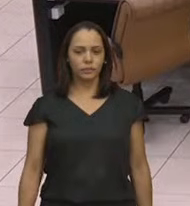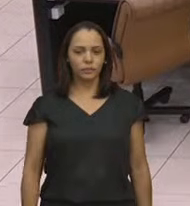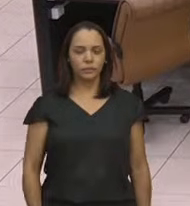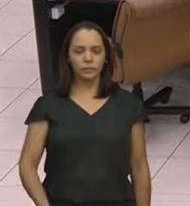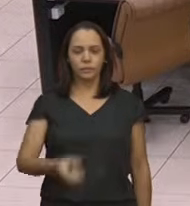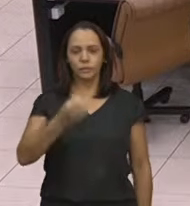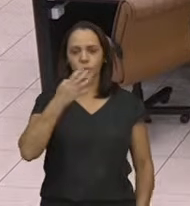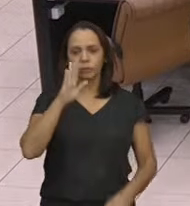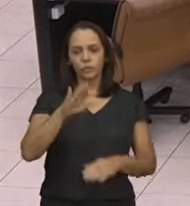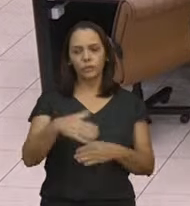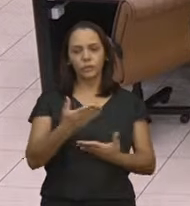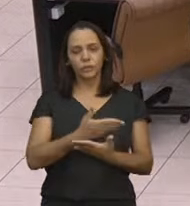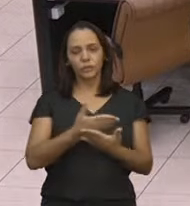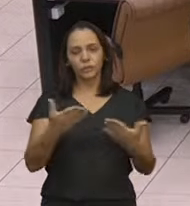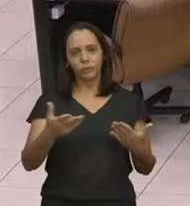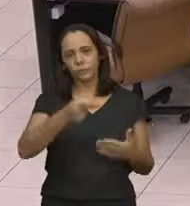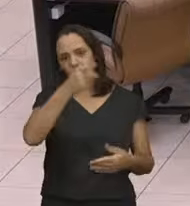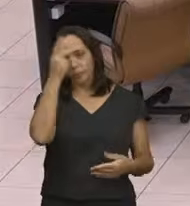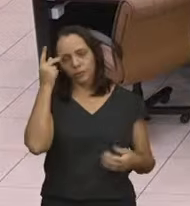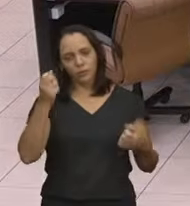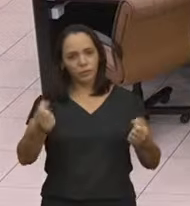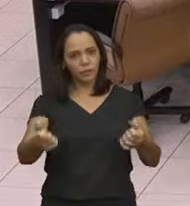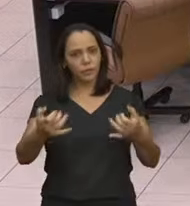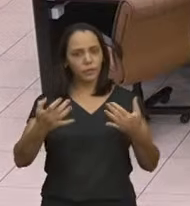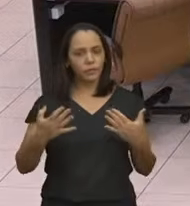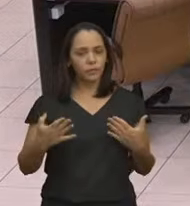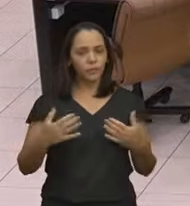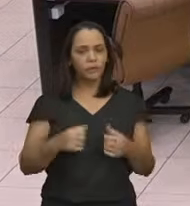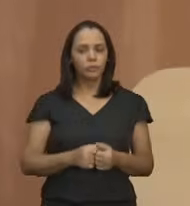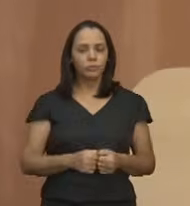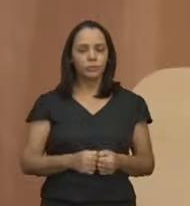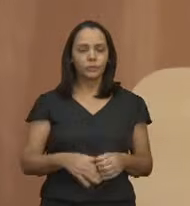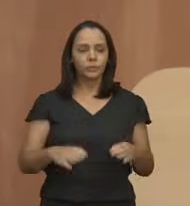Boa tarde a todos presentes, boa tarde a quem nos acompanha aí de casa.